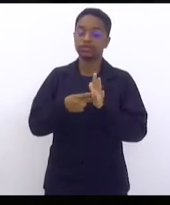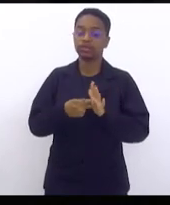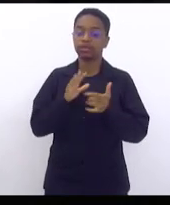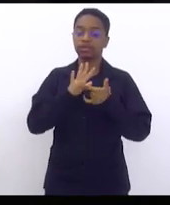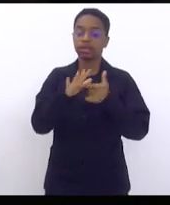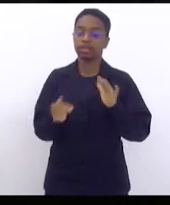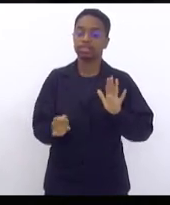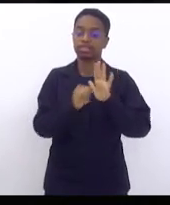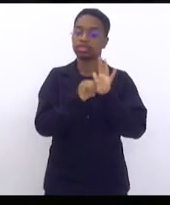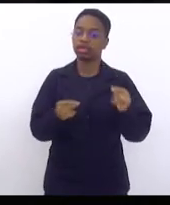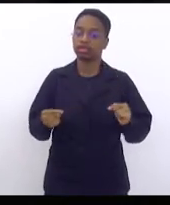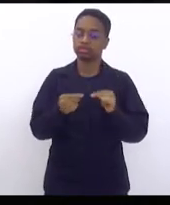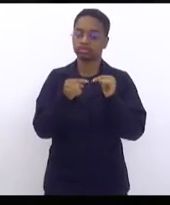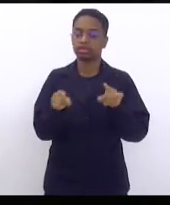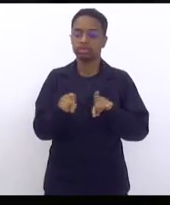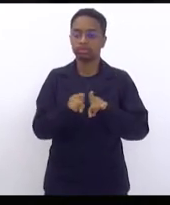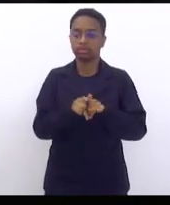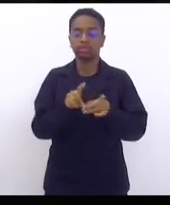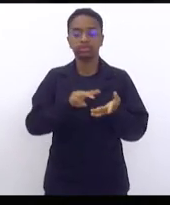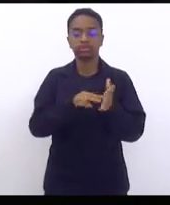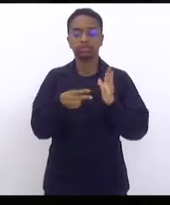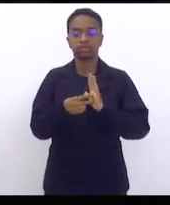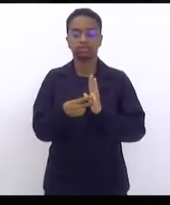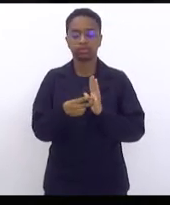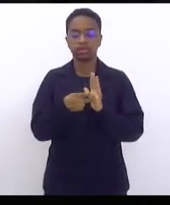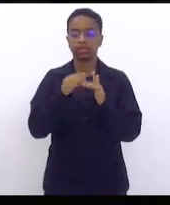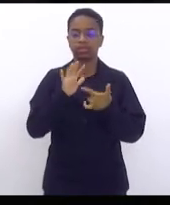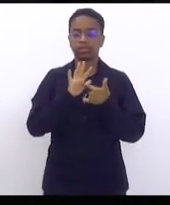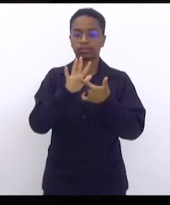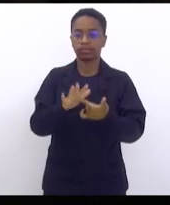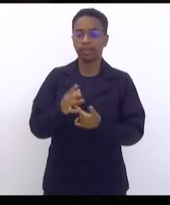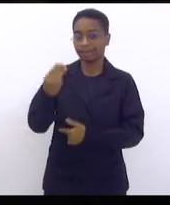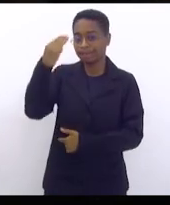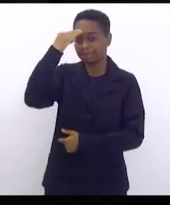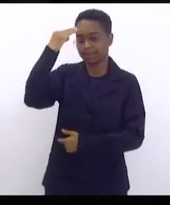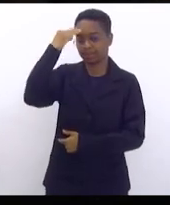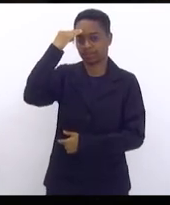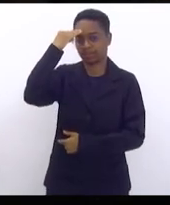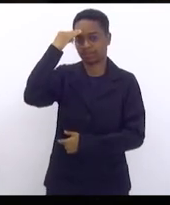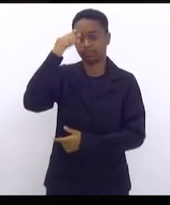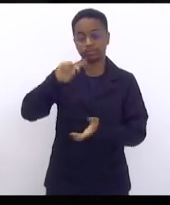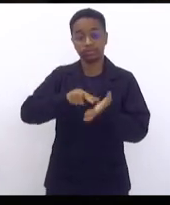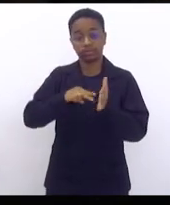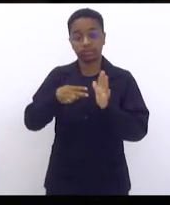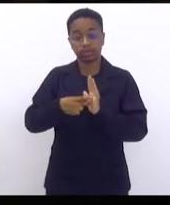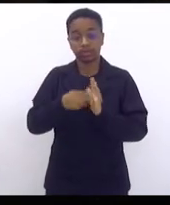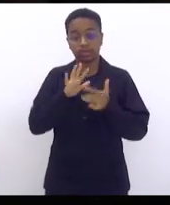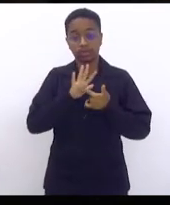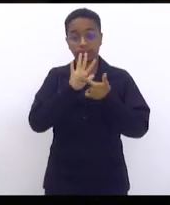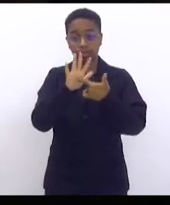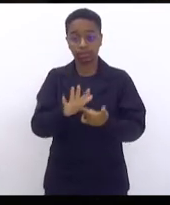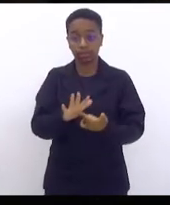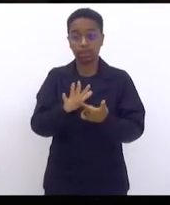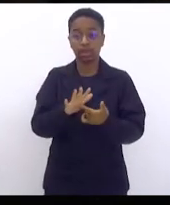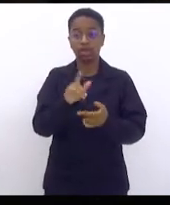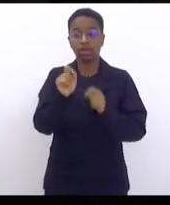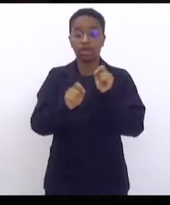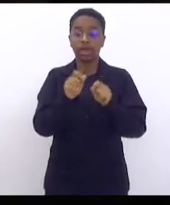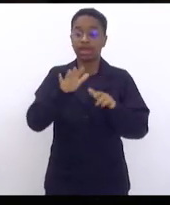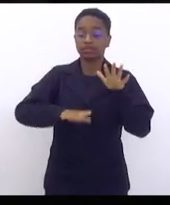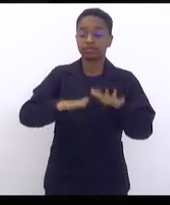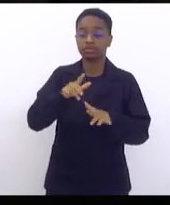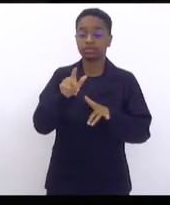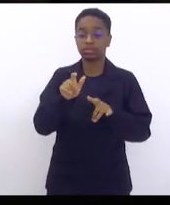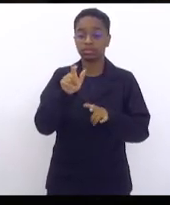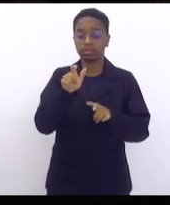identidade. Isso é estabelecer uma questão de memória, uma questão onde, muitas vezes, o poder